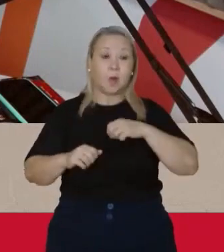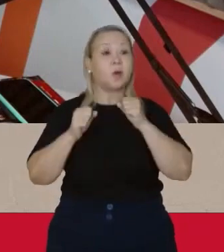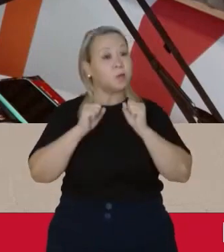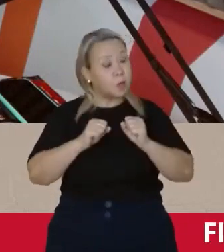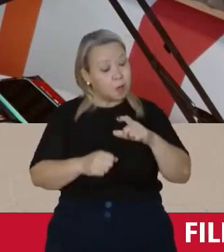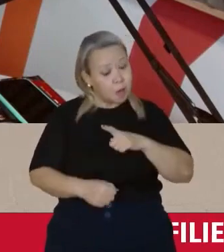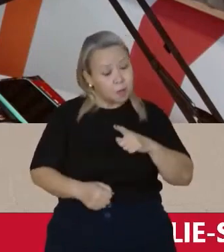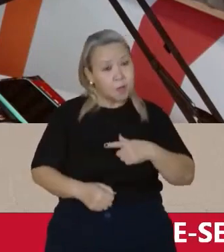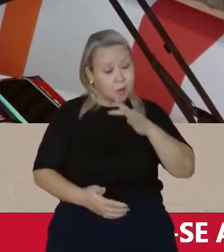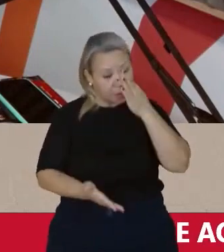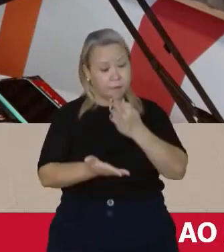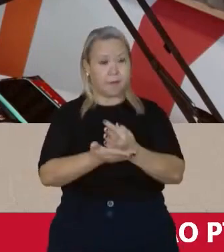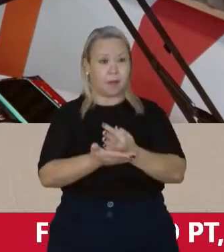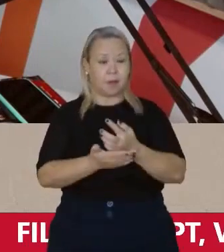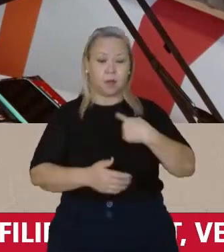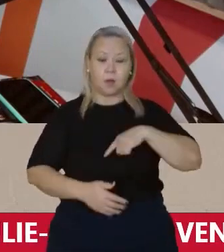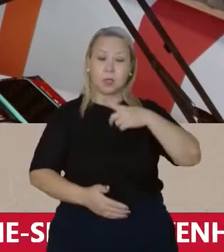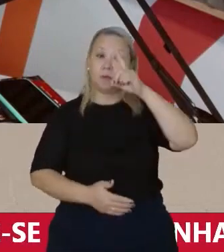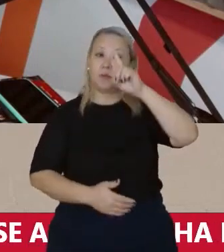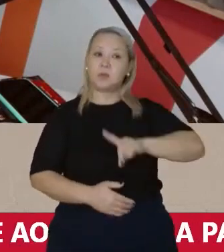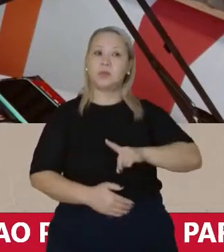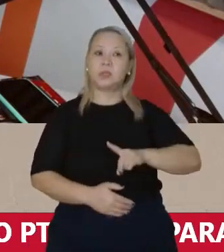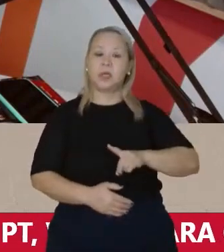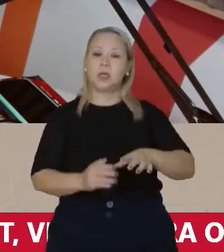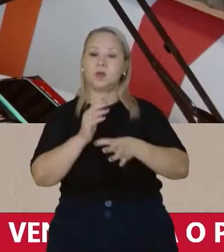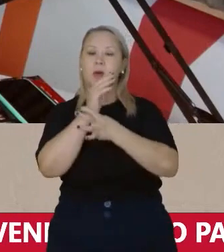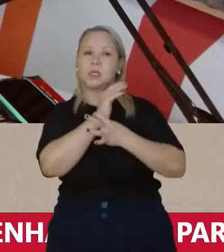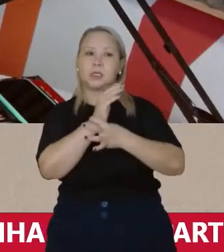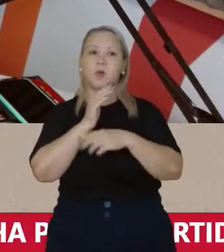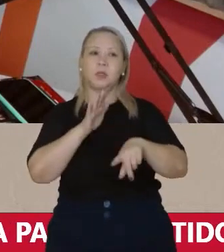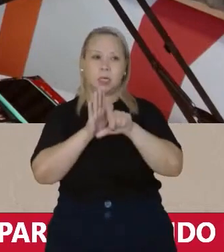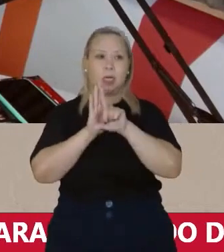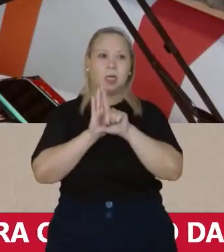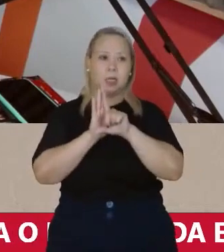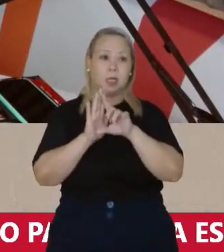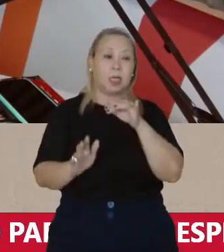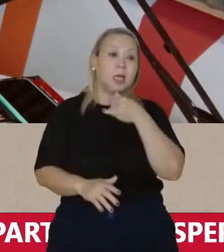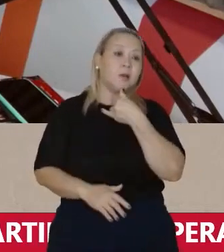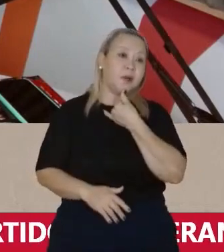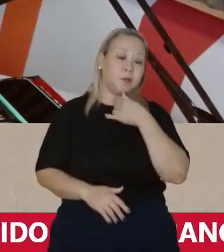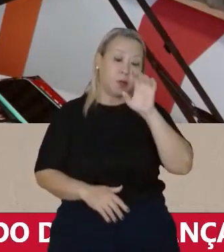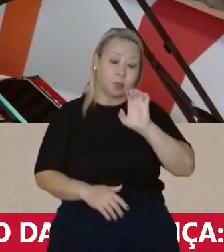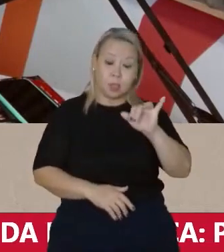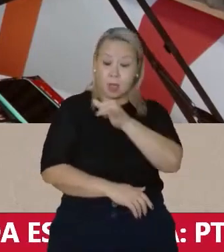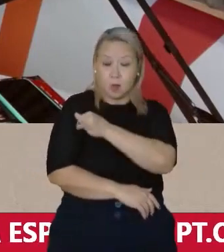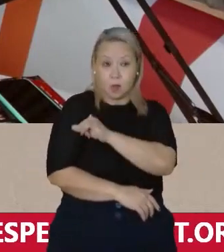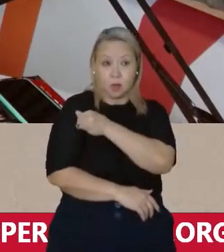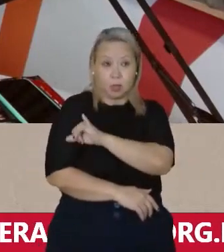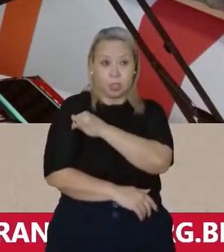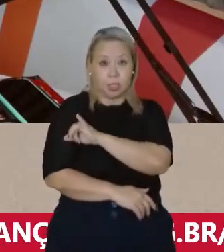nossa fé, mas nós temos o direito de uma segurança legal. Infelizmente, o estado do Rio de